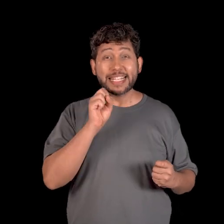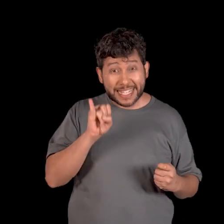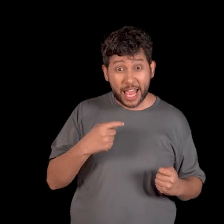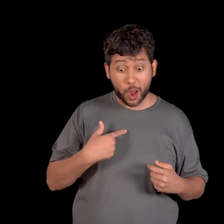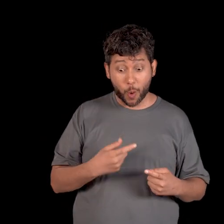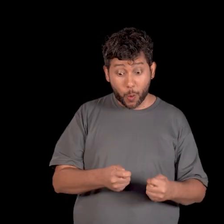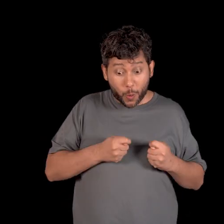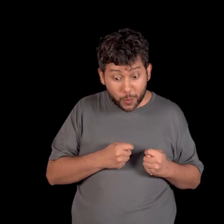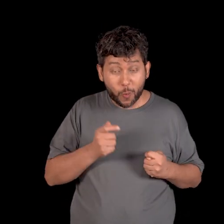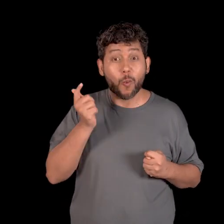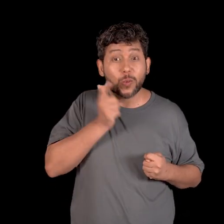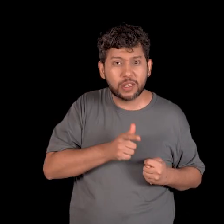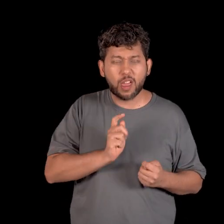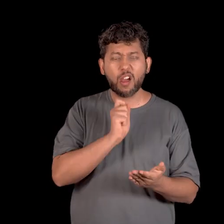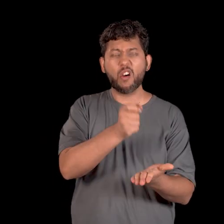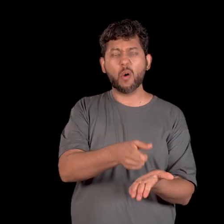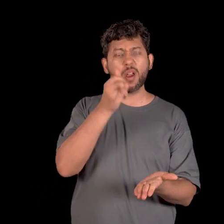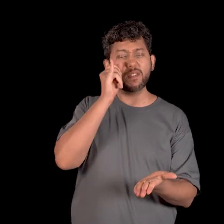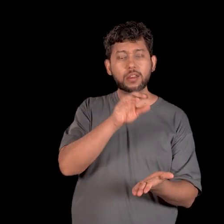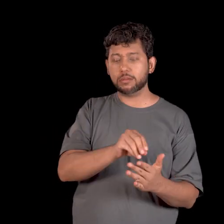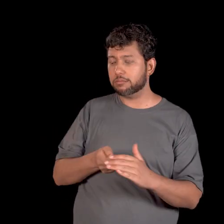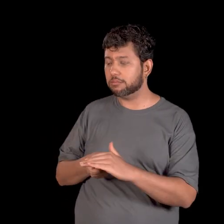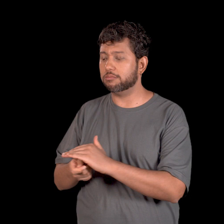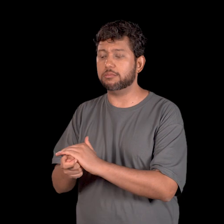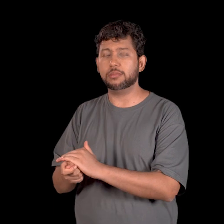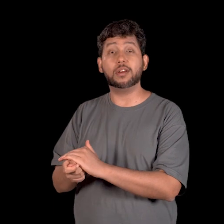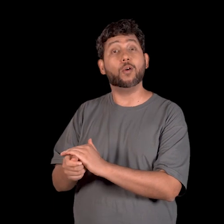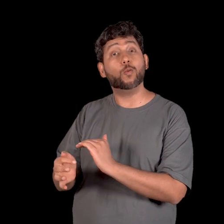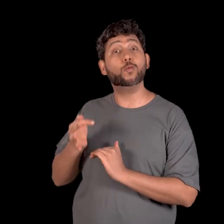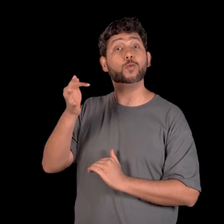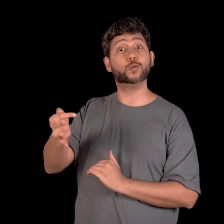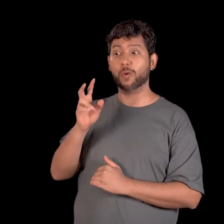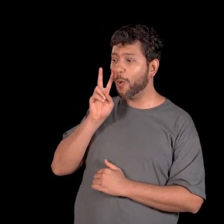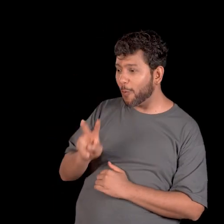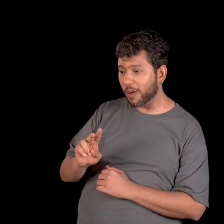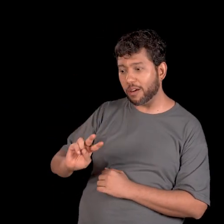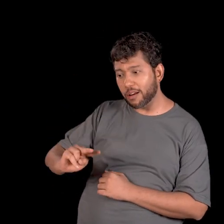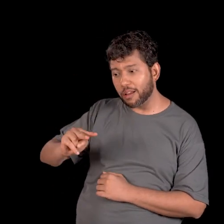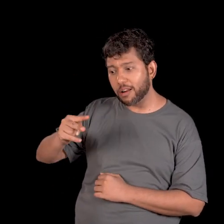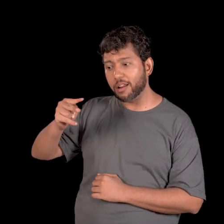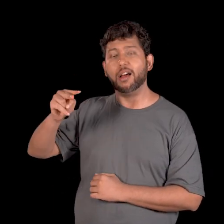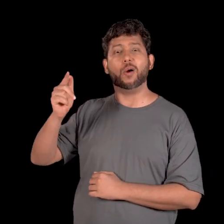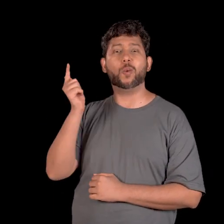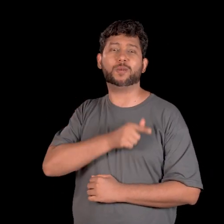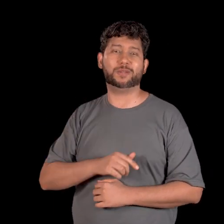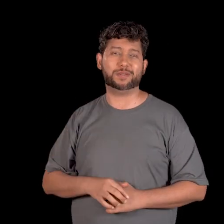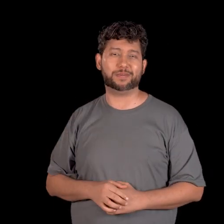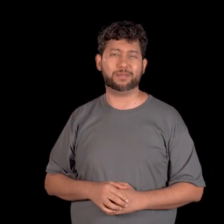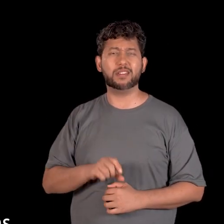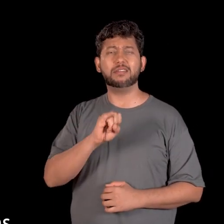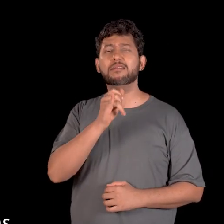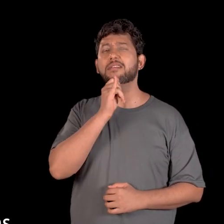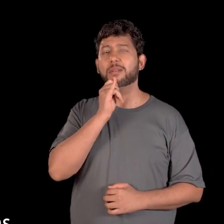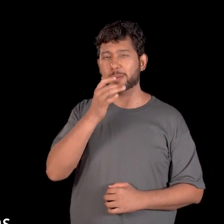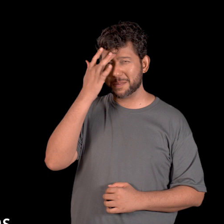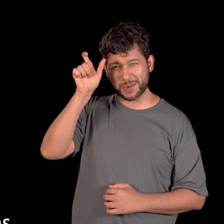faz. Toda vez que você conseguir evitar uma compra desnecessária, coloque o dinheiro em uma aplicação para você poder realizar